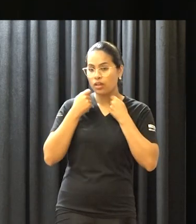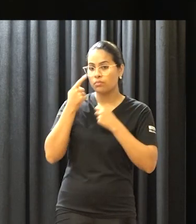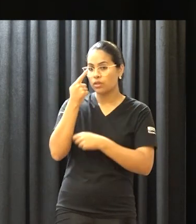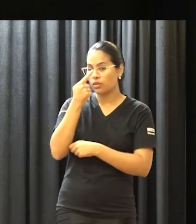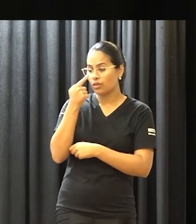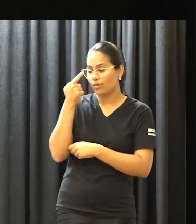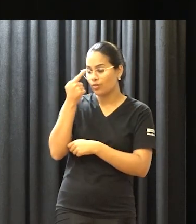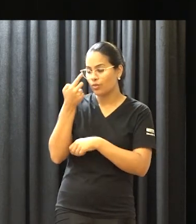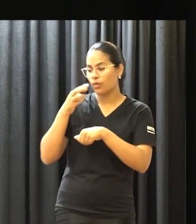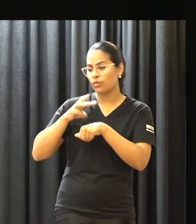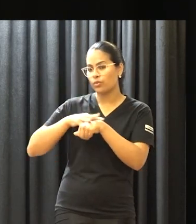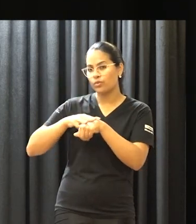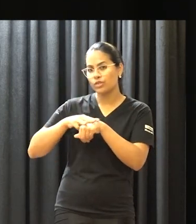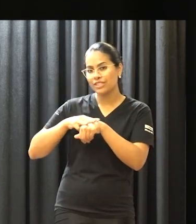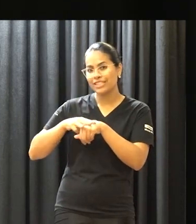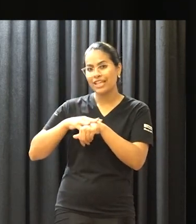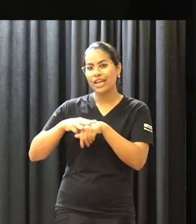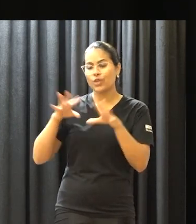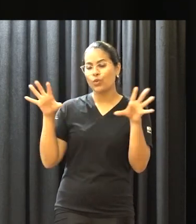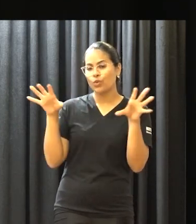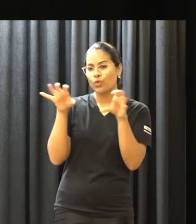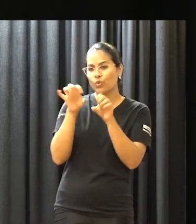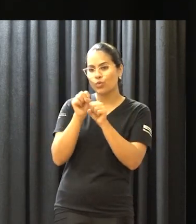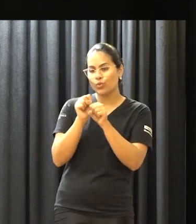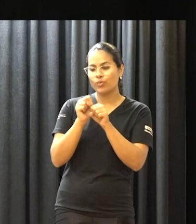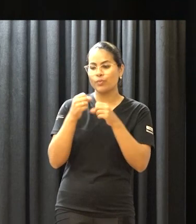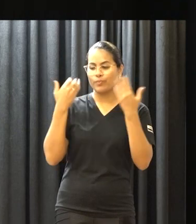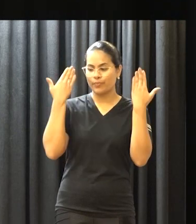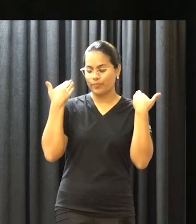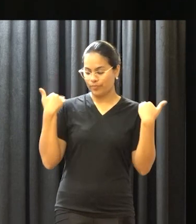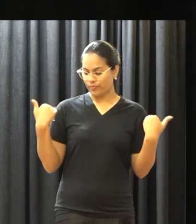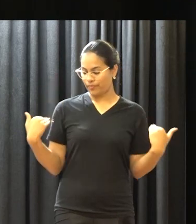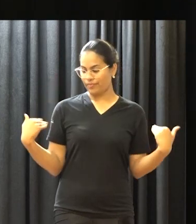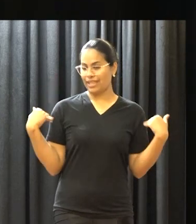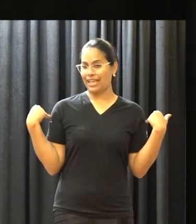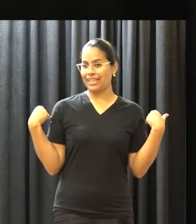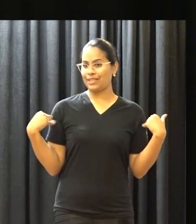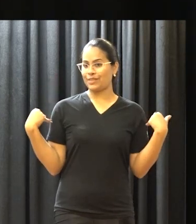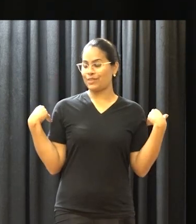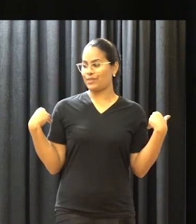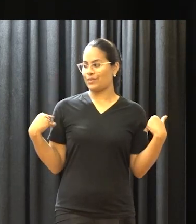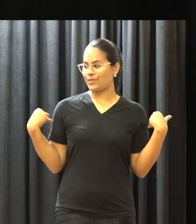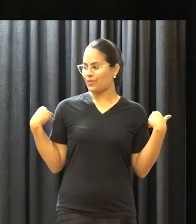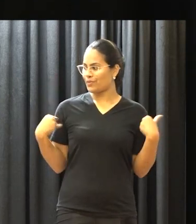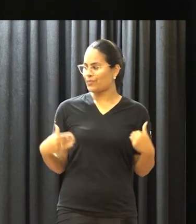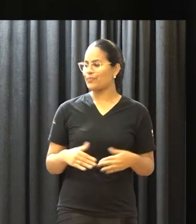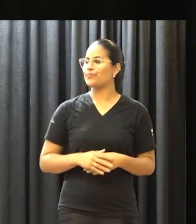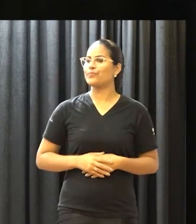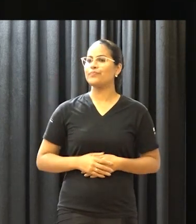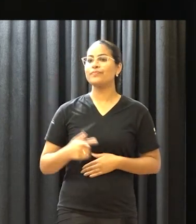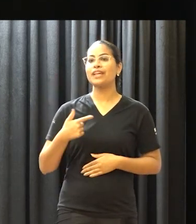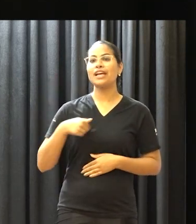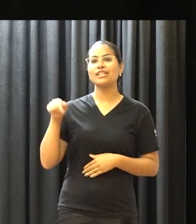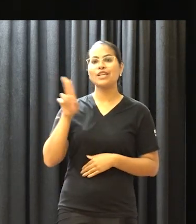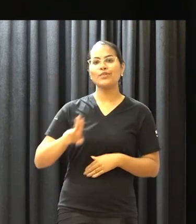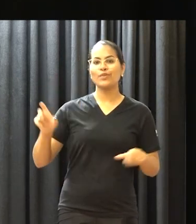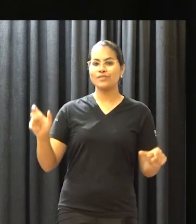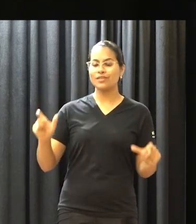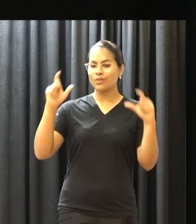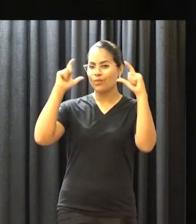escuros. Meus cabelos são compridos na altura do ombro. Estou usando